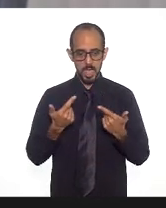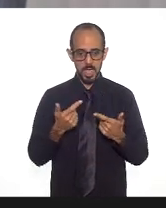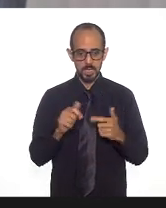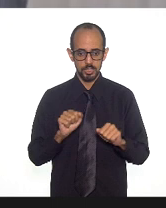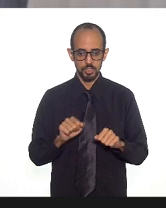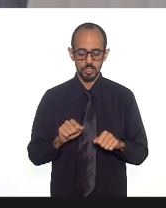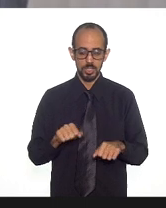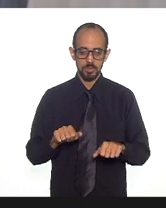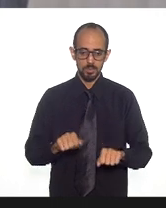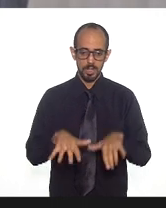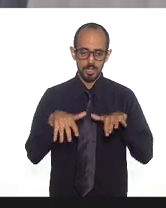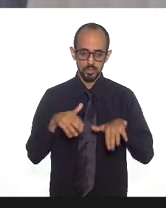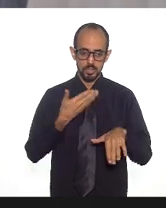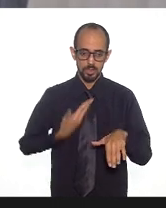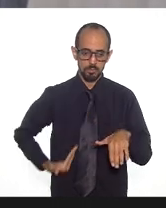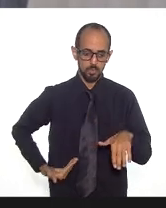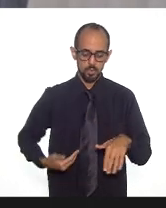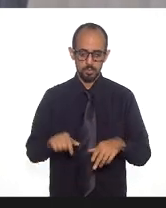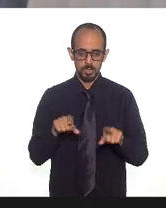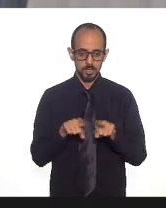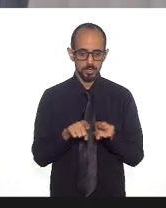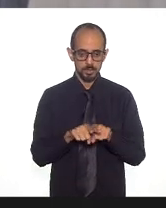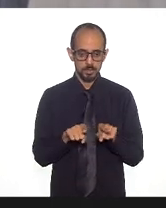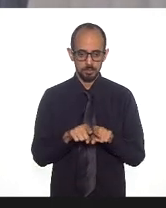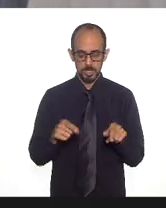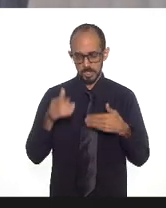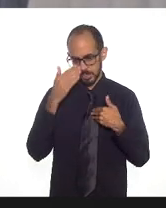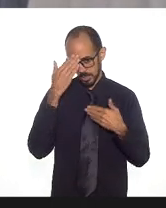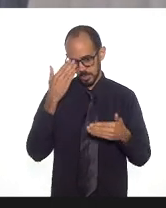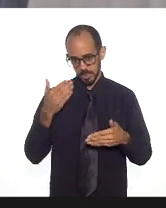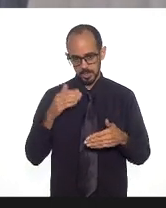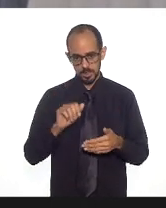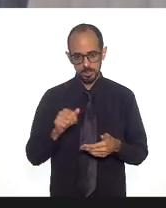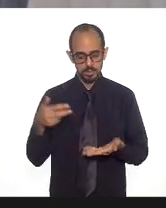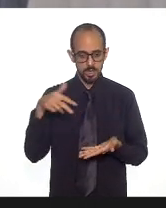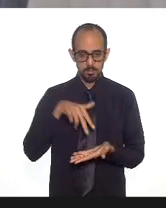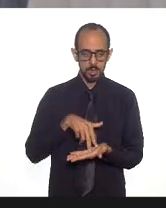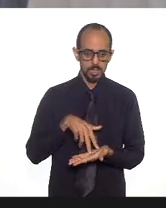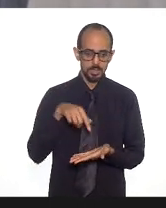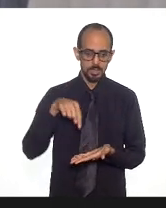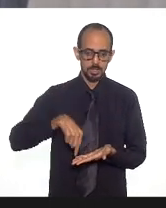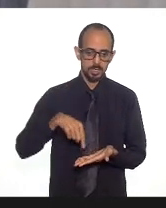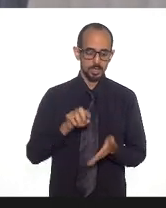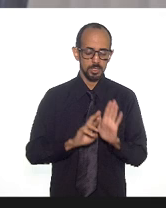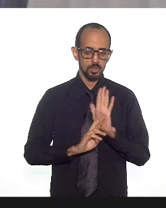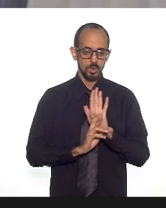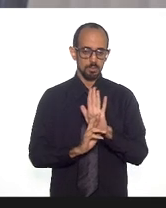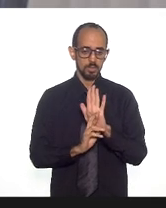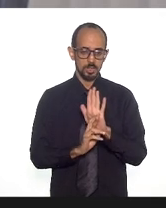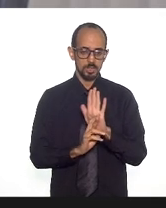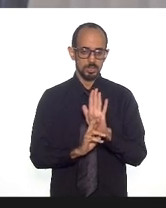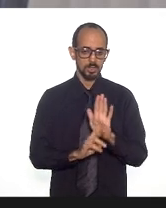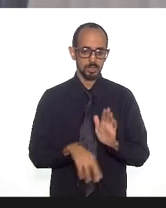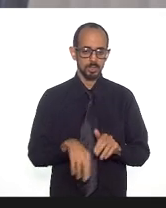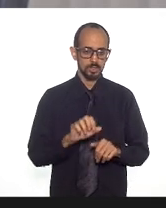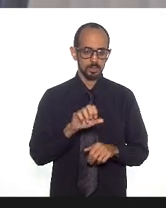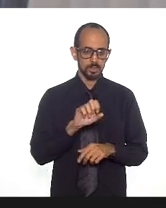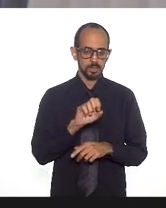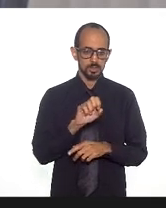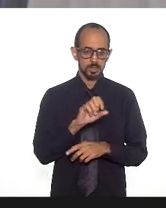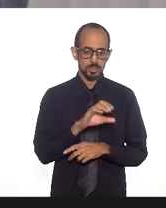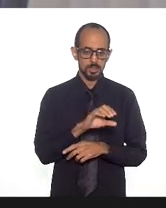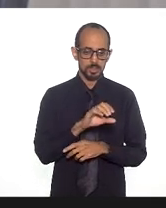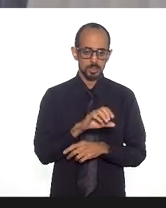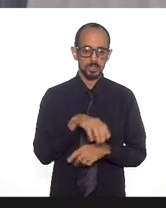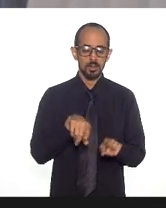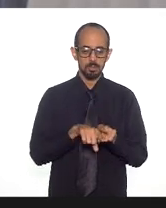audiência pública. Agradecer a presença de Ligar aqui como representante da SECT, do novo